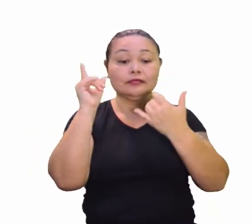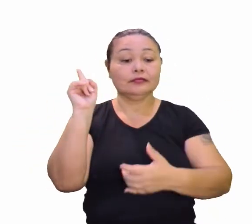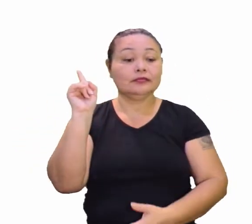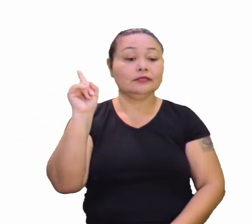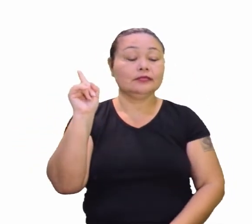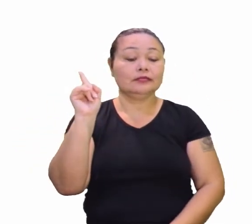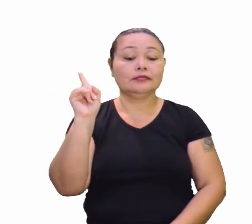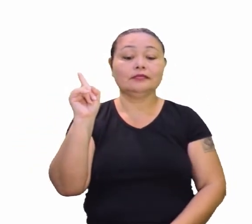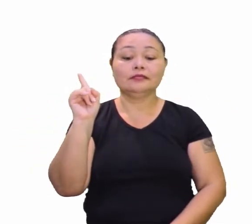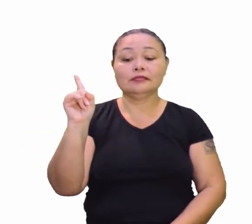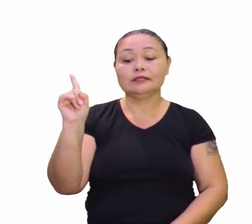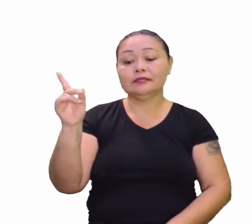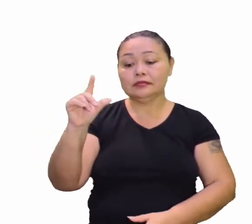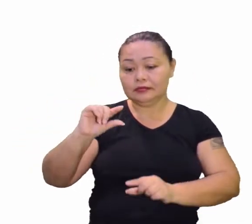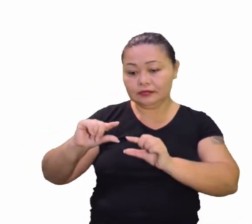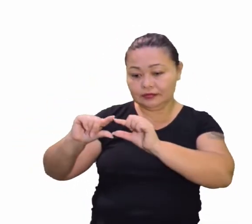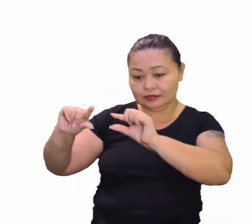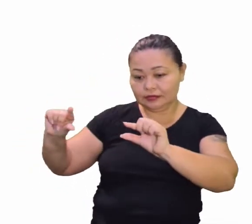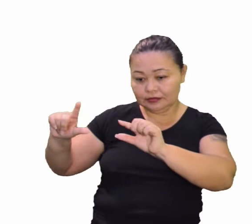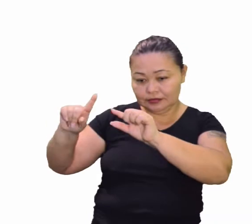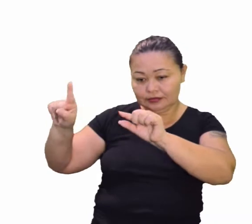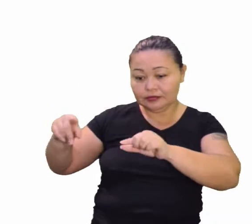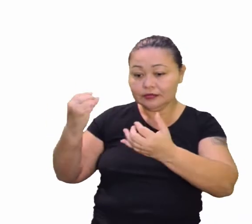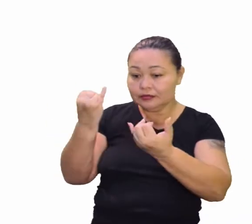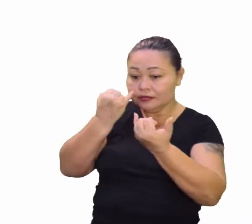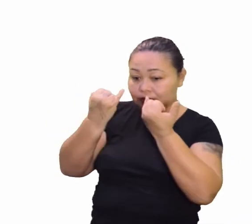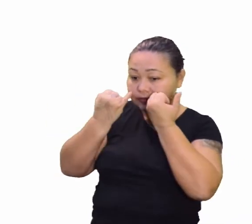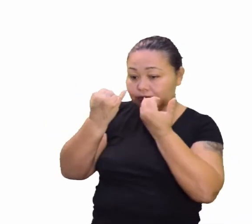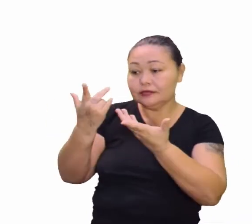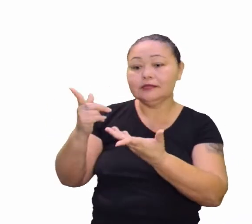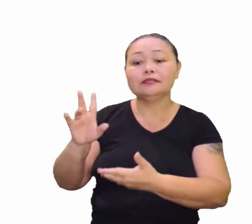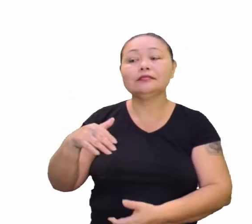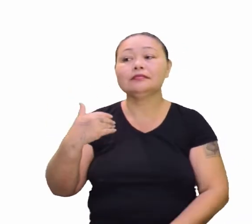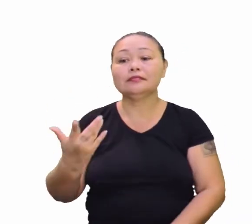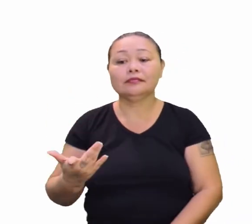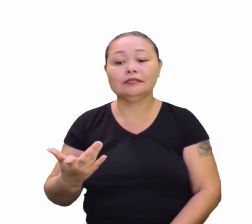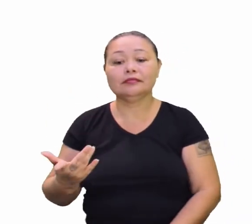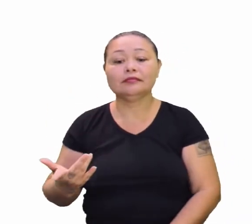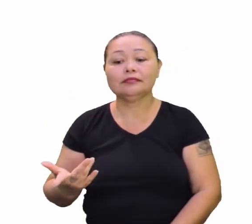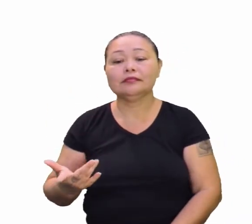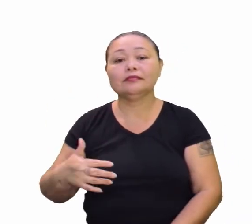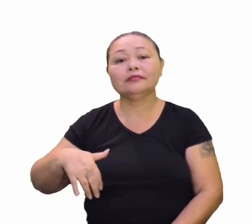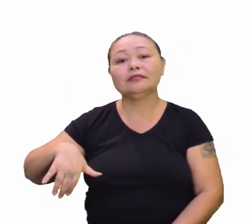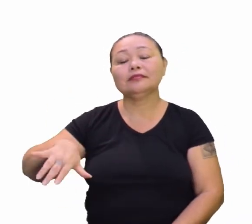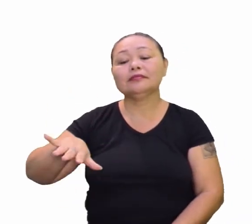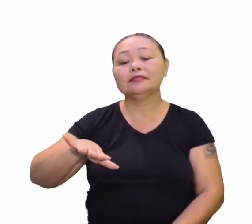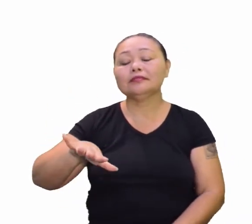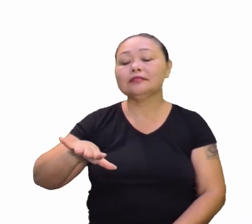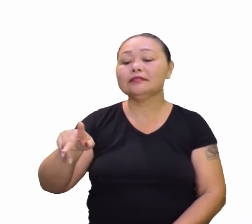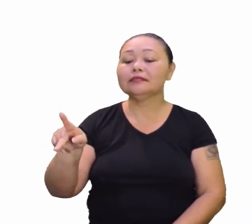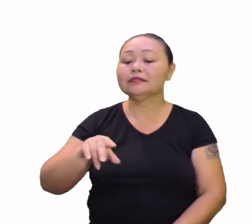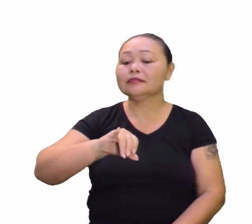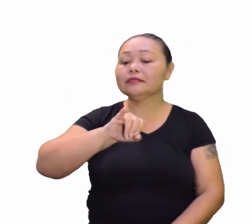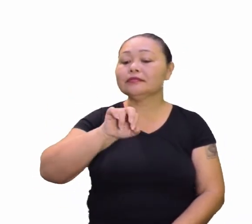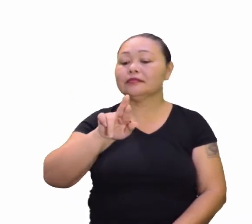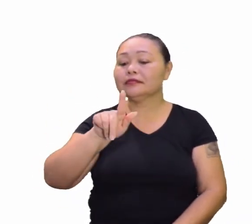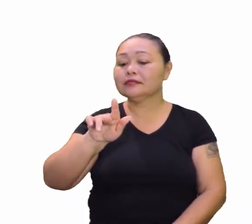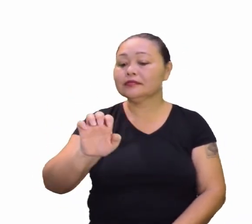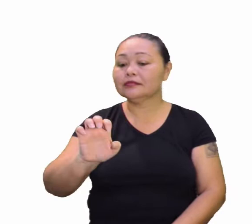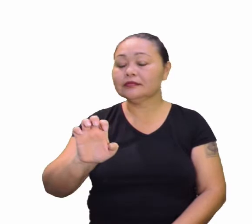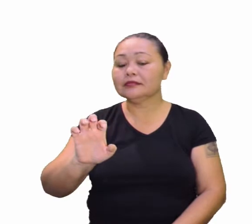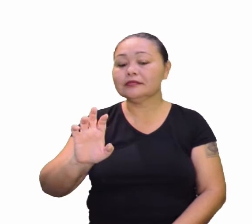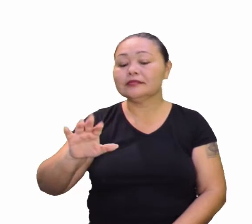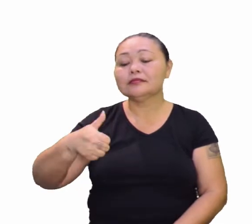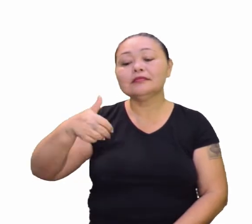da legenda, que fala tudo, né, professor Jorge? Uhum. Professor Jorge, onde que eu tenho